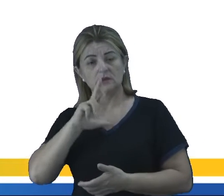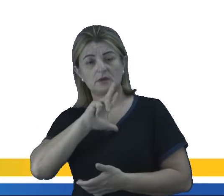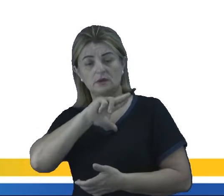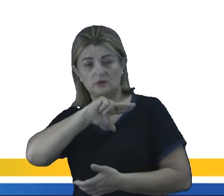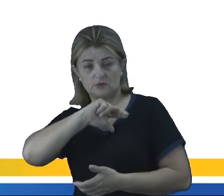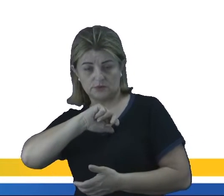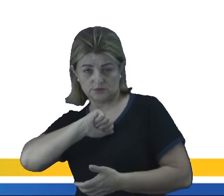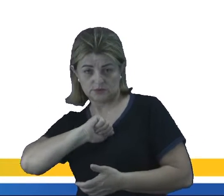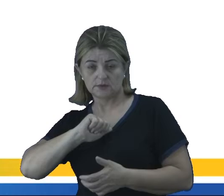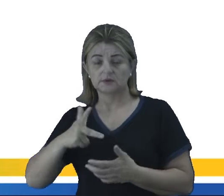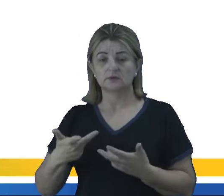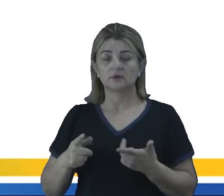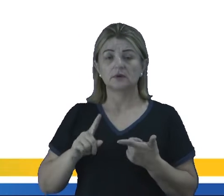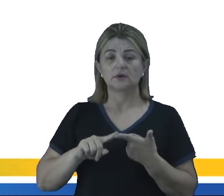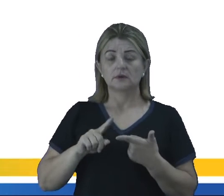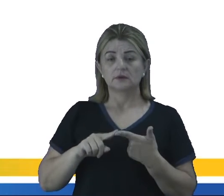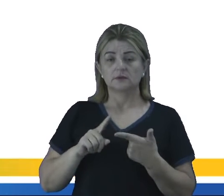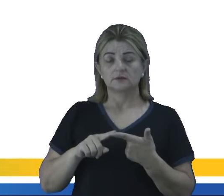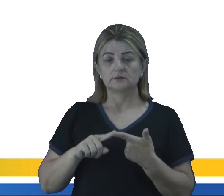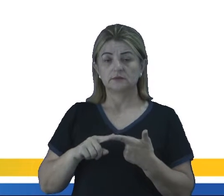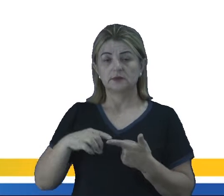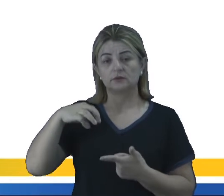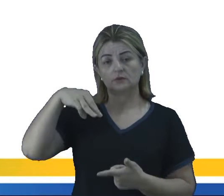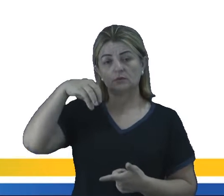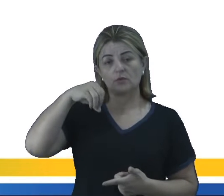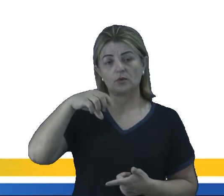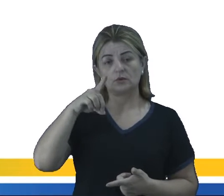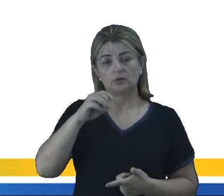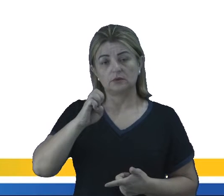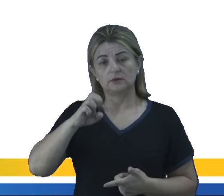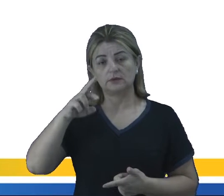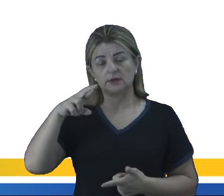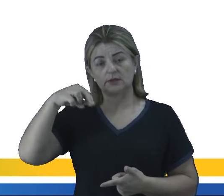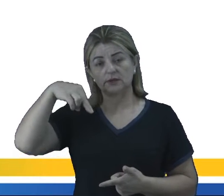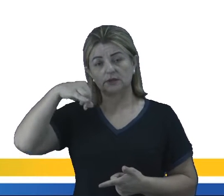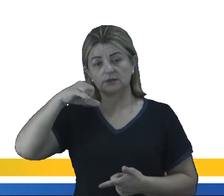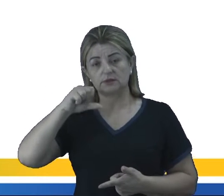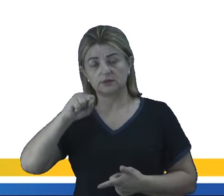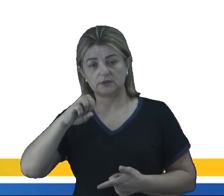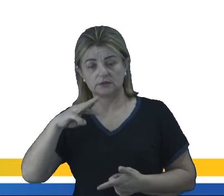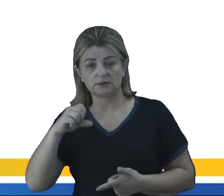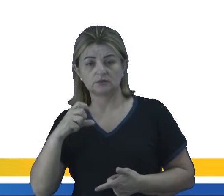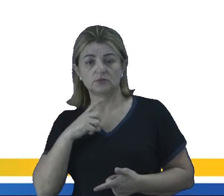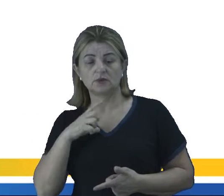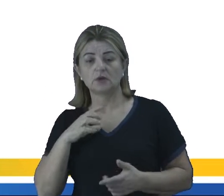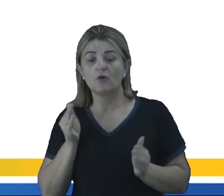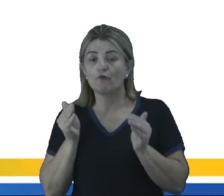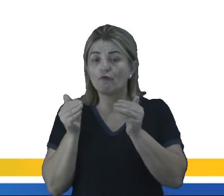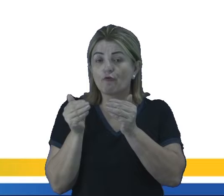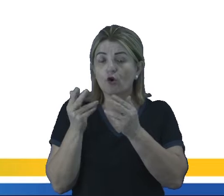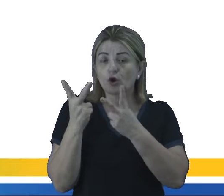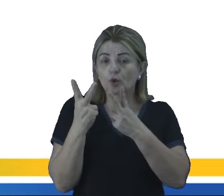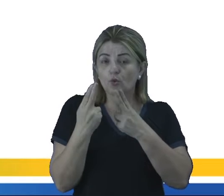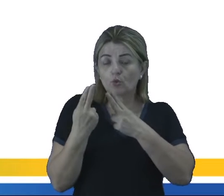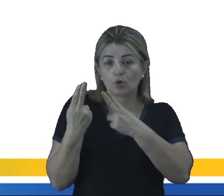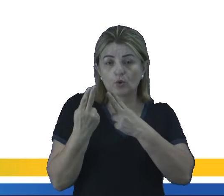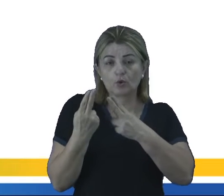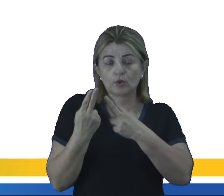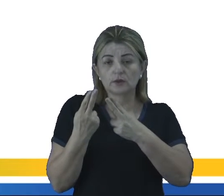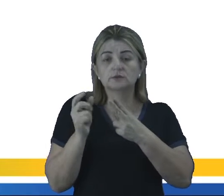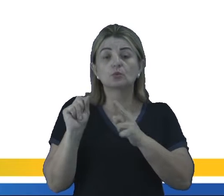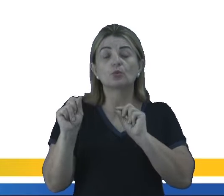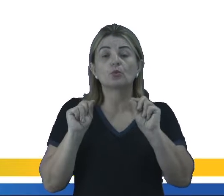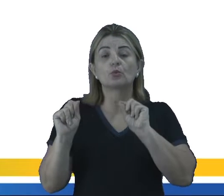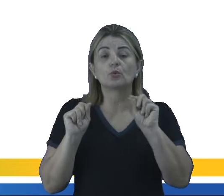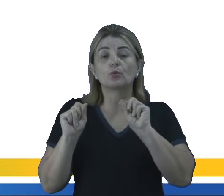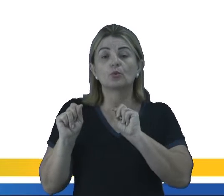ele fala o desejo de morrer como alívio para a desilusão amorosa, isso é característica da segunda geração, mas não está no texto